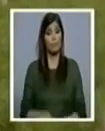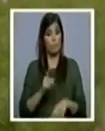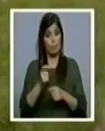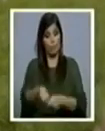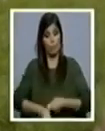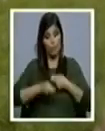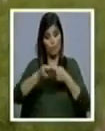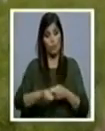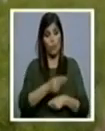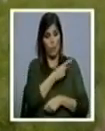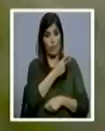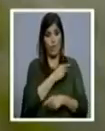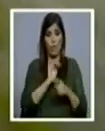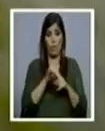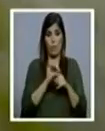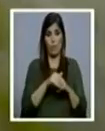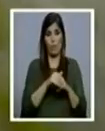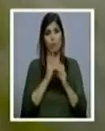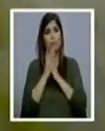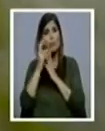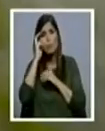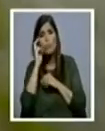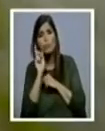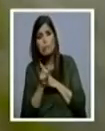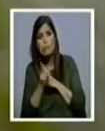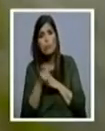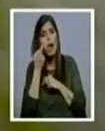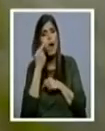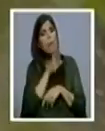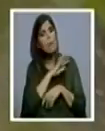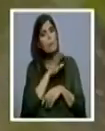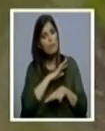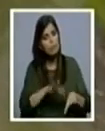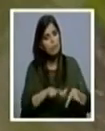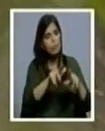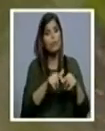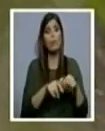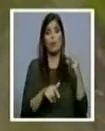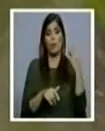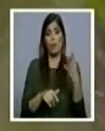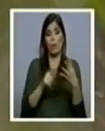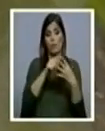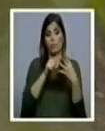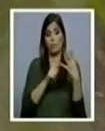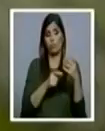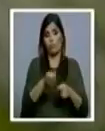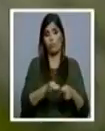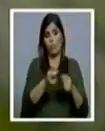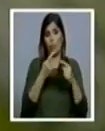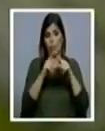Nas hortas da Universidade do Minho, os biólogos têm vindo a testar o desempenho de 4 compostos